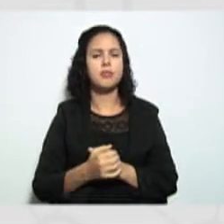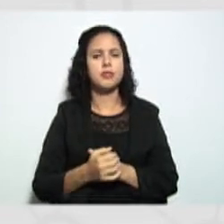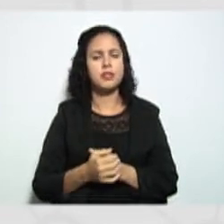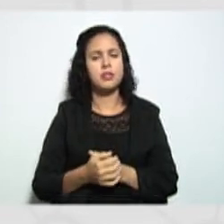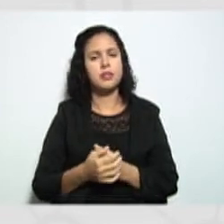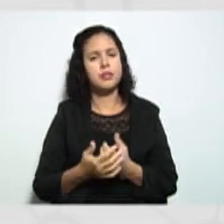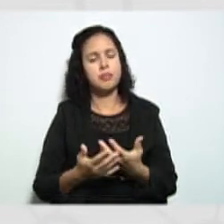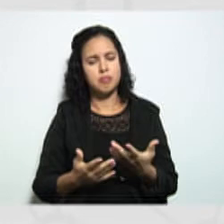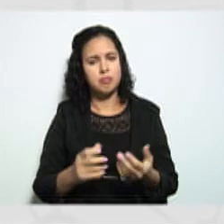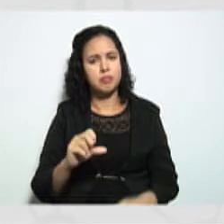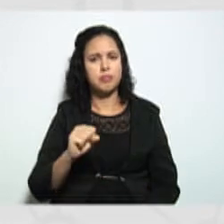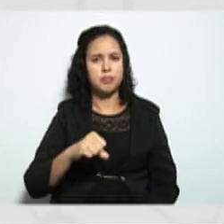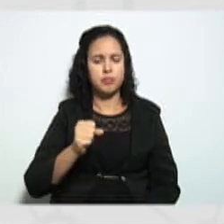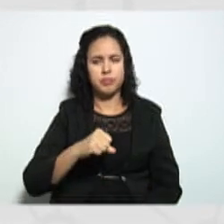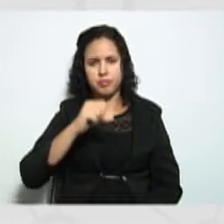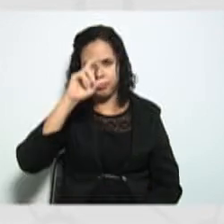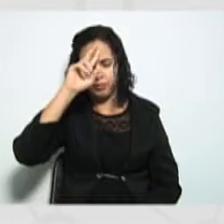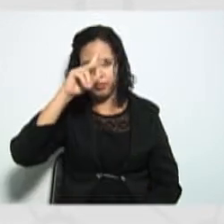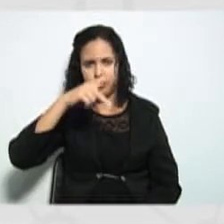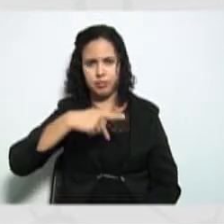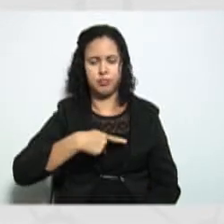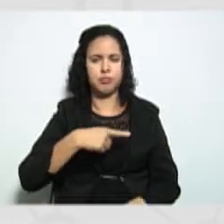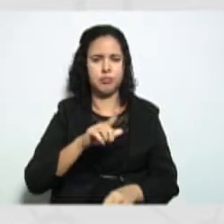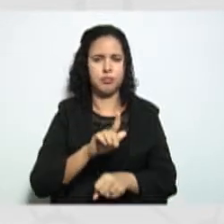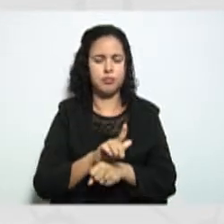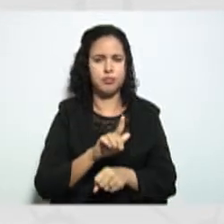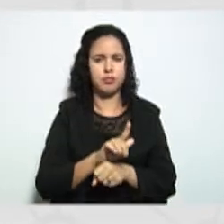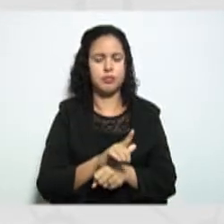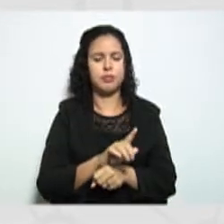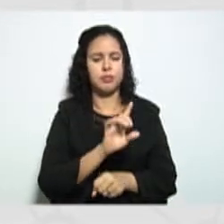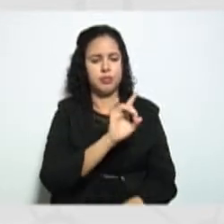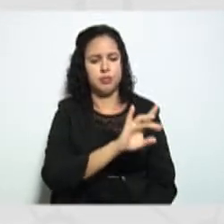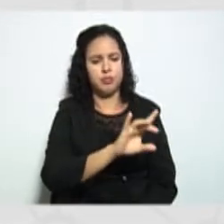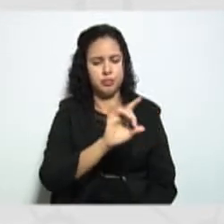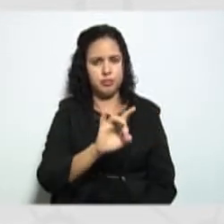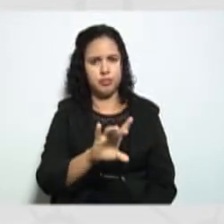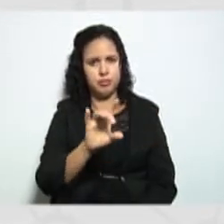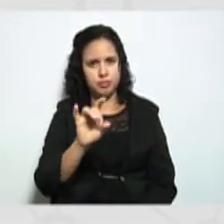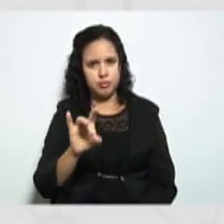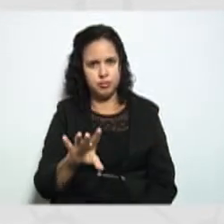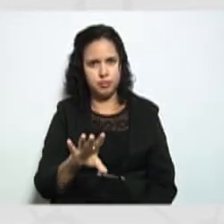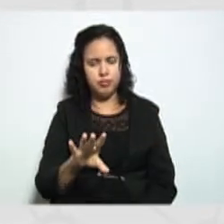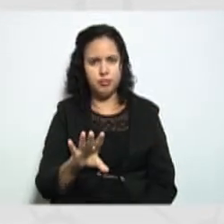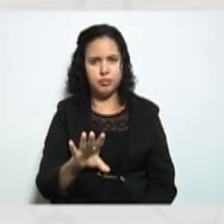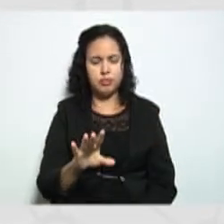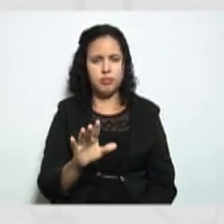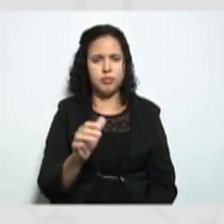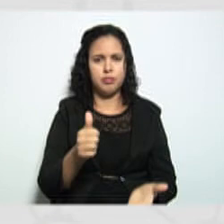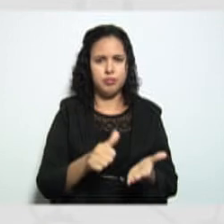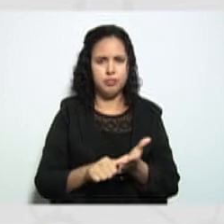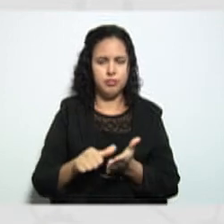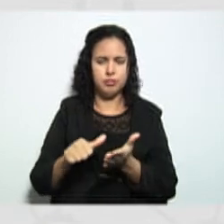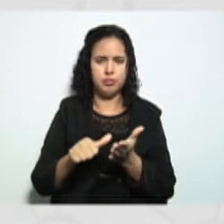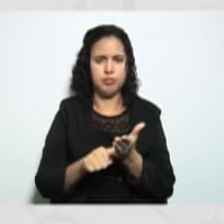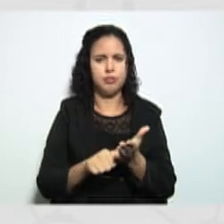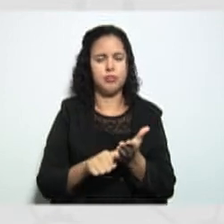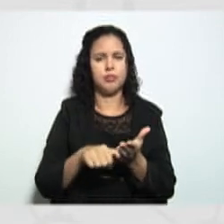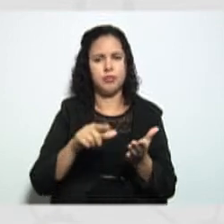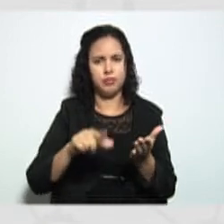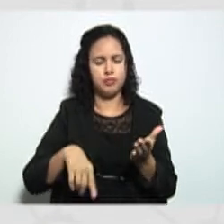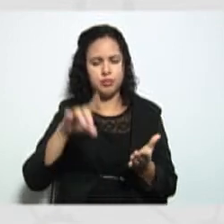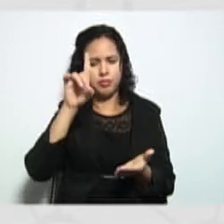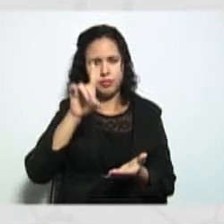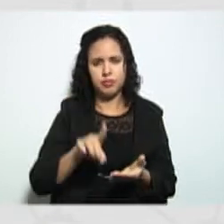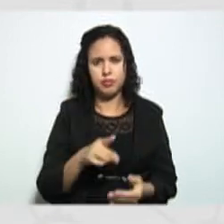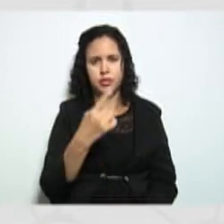muito legal isso que ela lembrou, né? De cada cooperado vale um voto. Isso aí faz